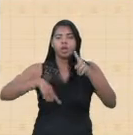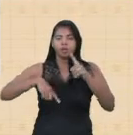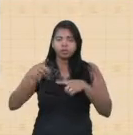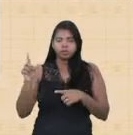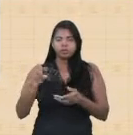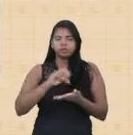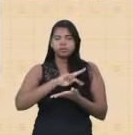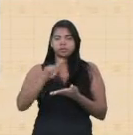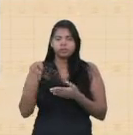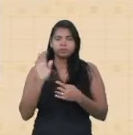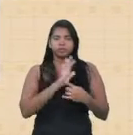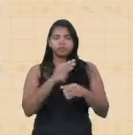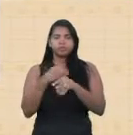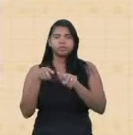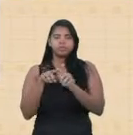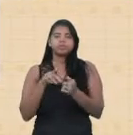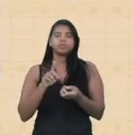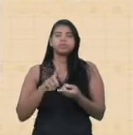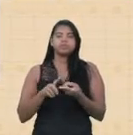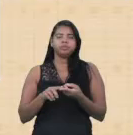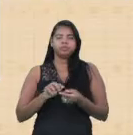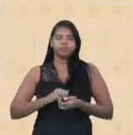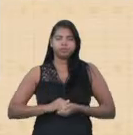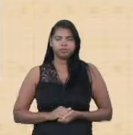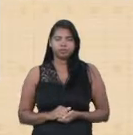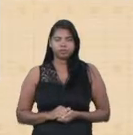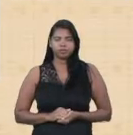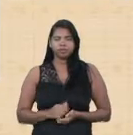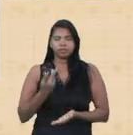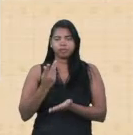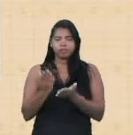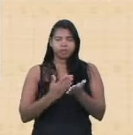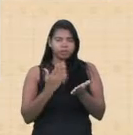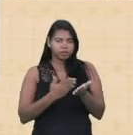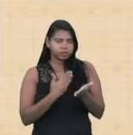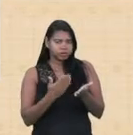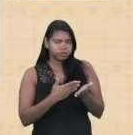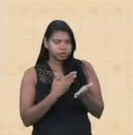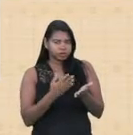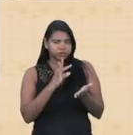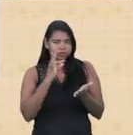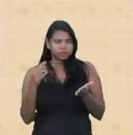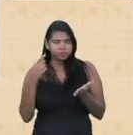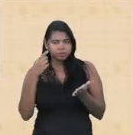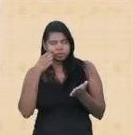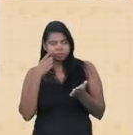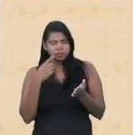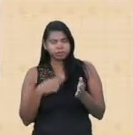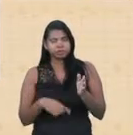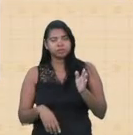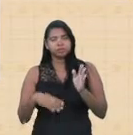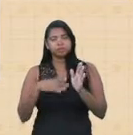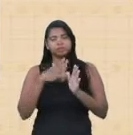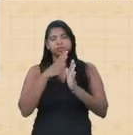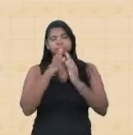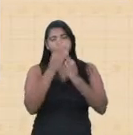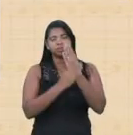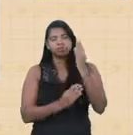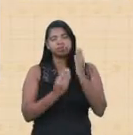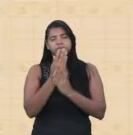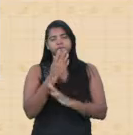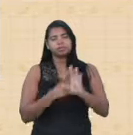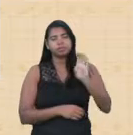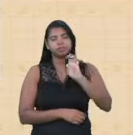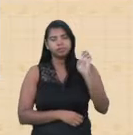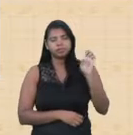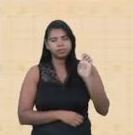posição desses dedos. Então você pode encontrar em alguns livros a chamada regra da mão esquerda e ele altera a posição de cada